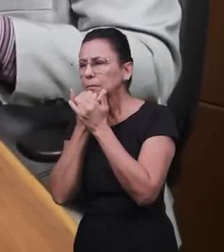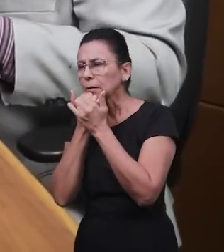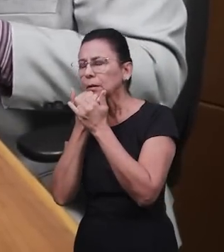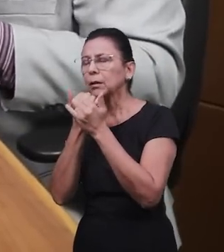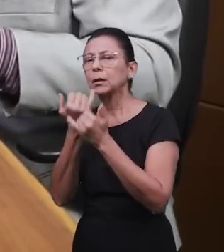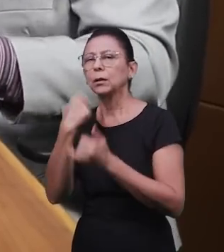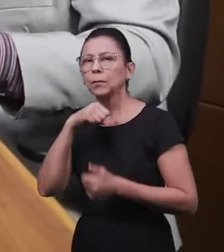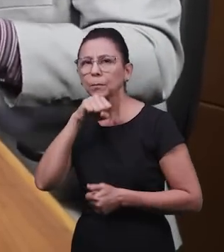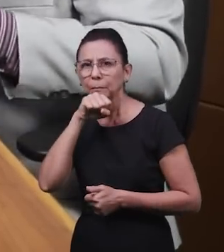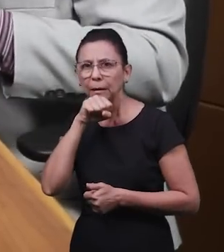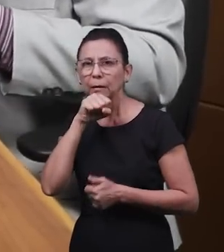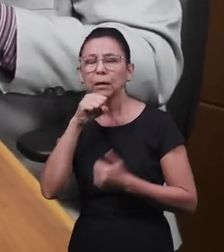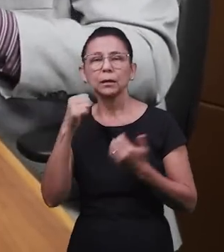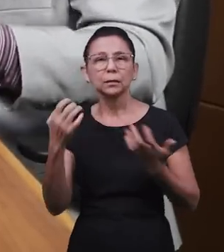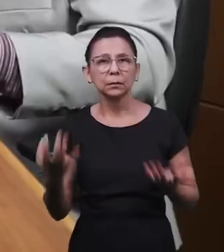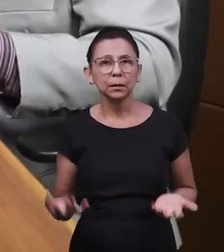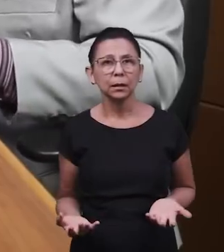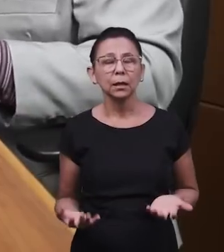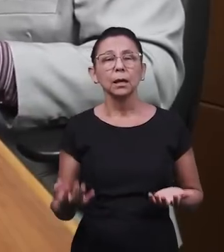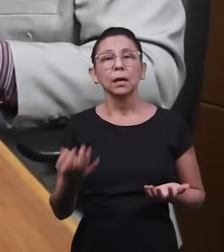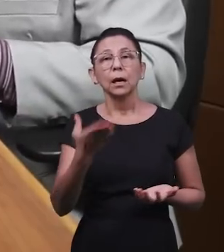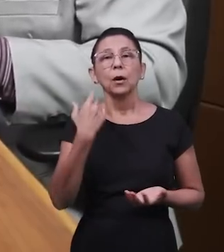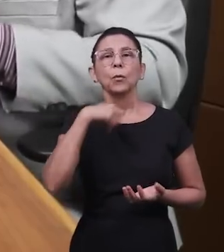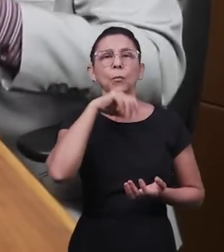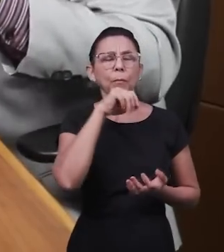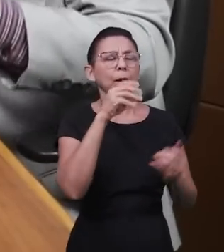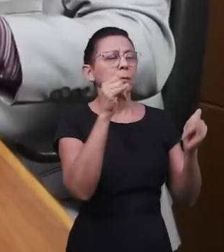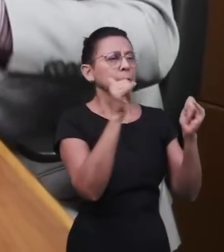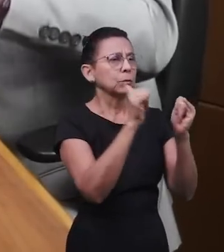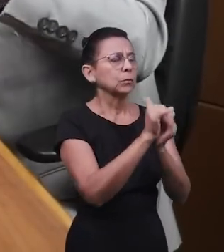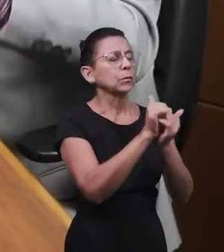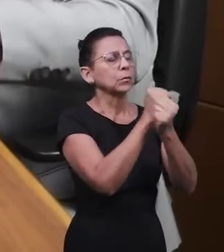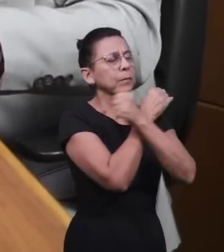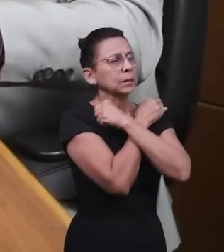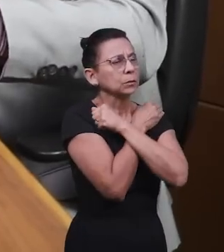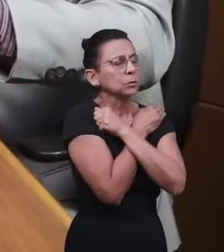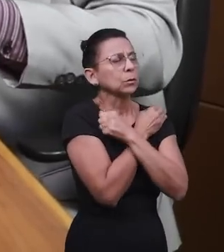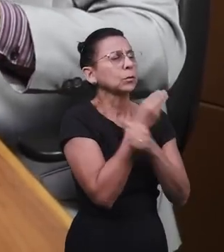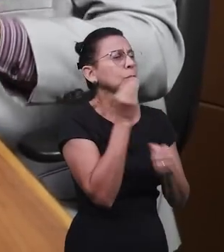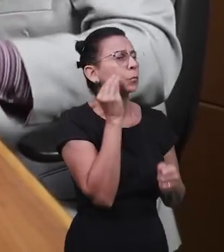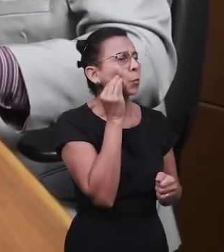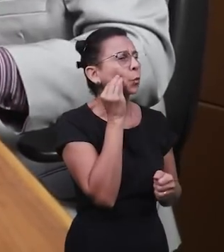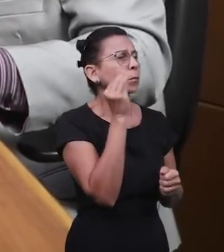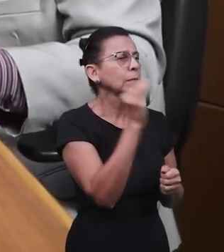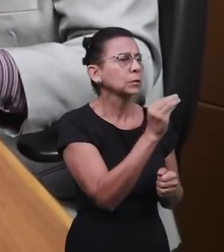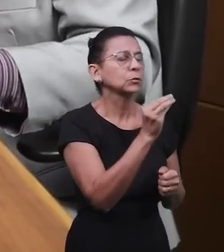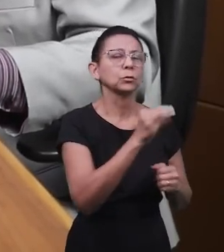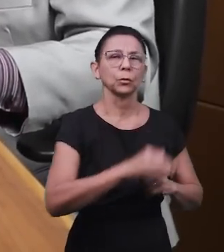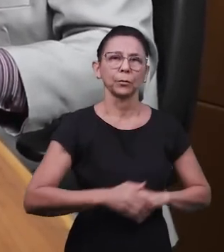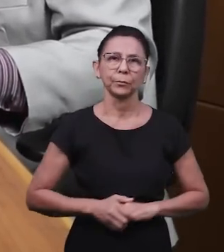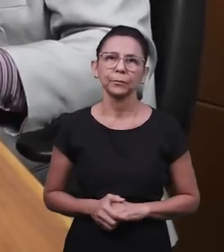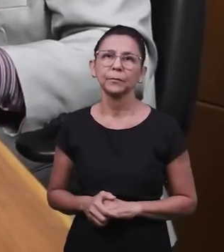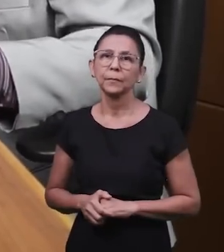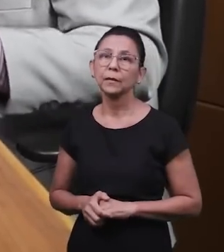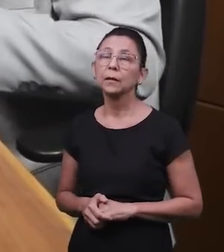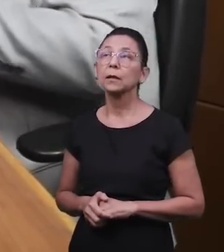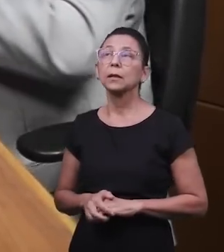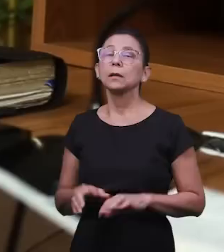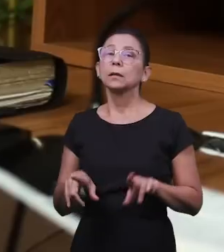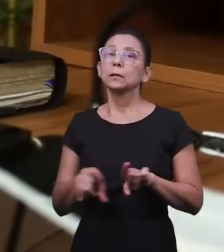Então, essa relação de Deus no momento da confissão. O Senhor nos abraça, nos recebe e espera a nossa